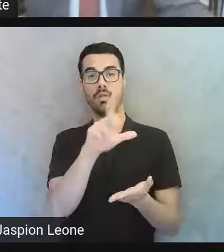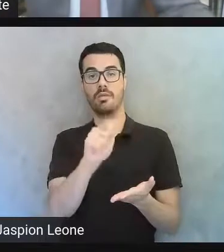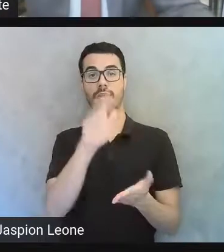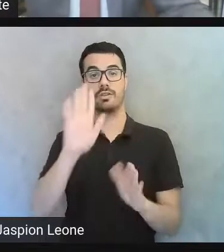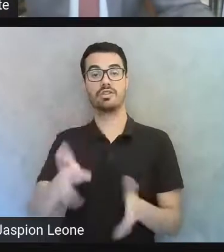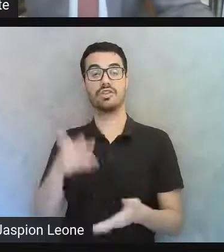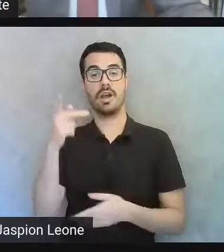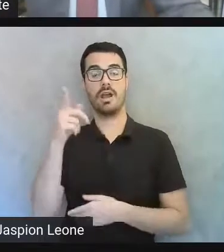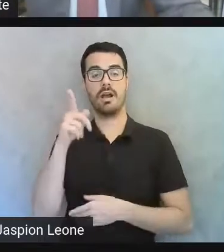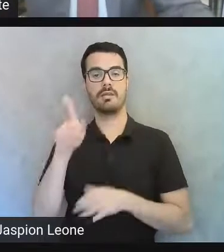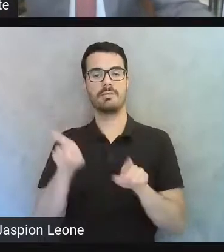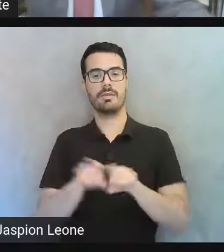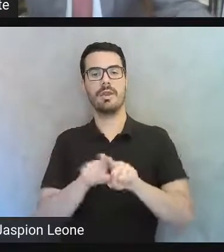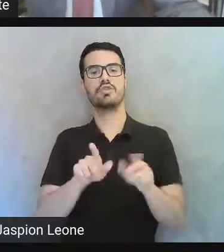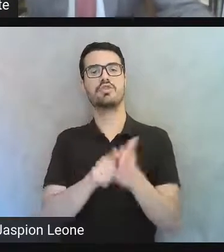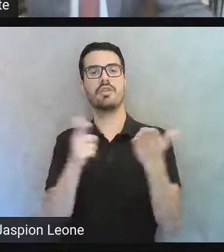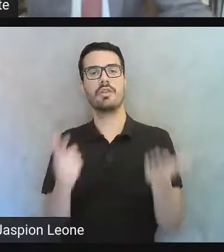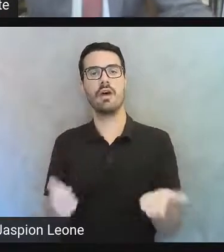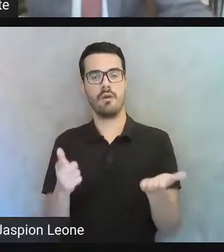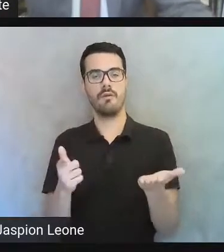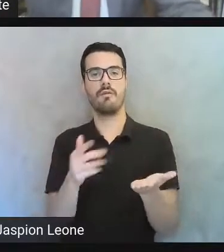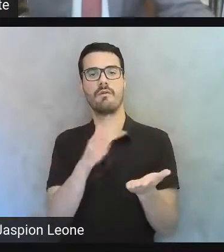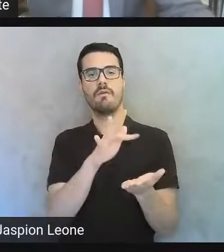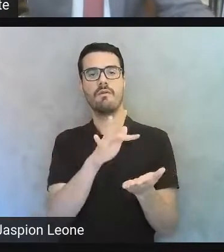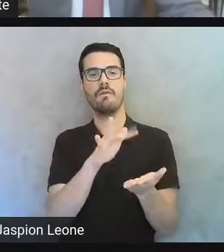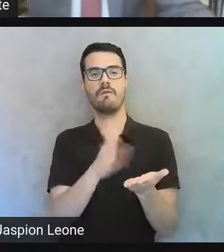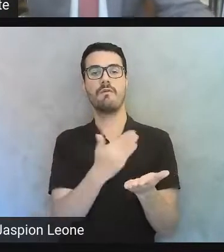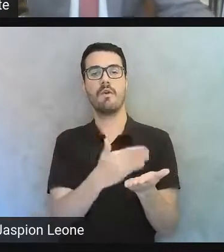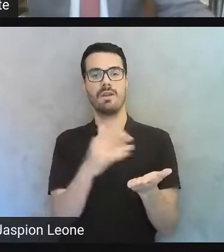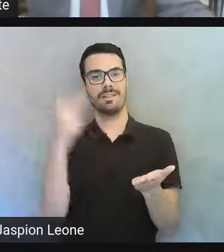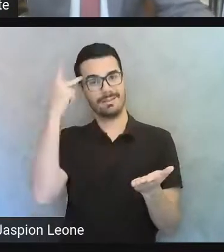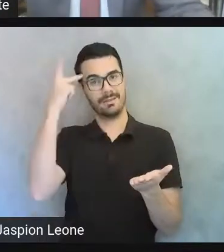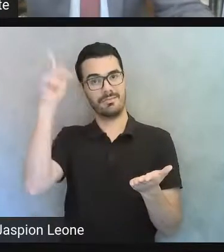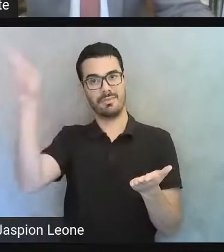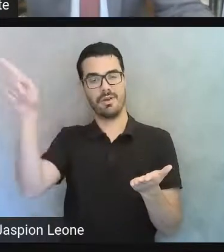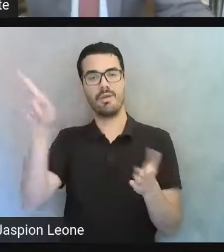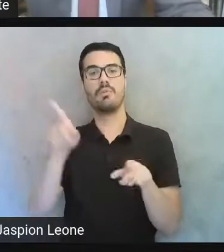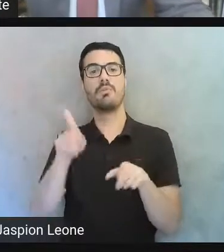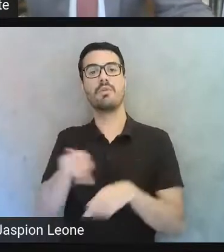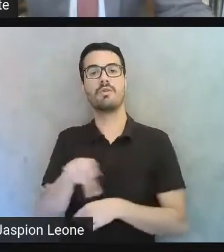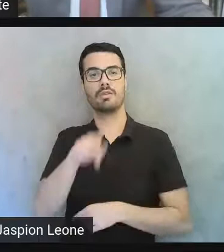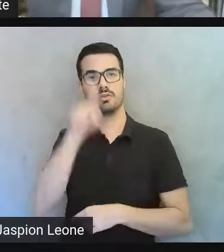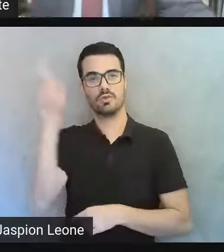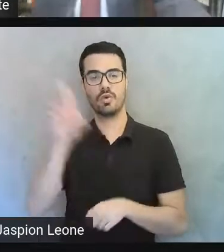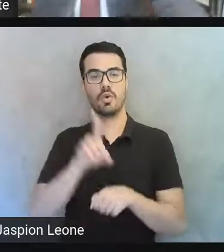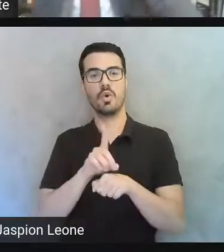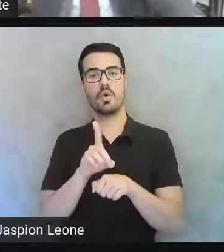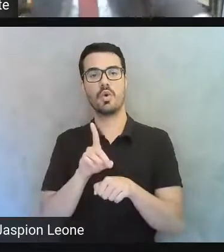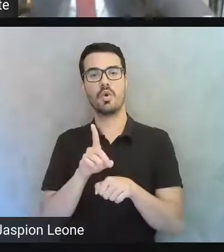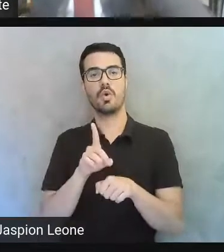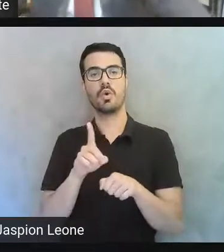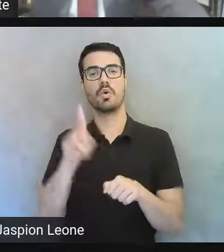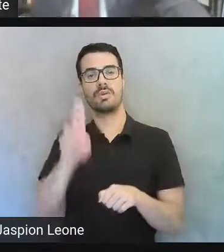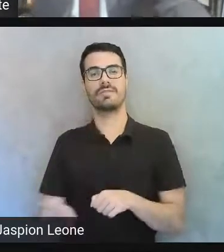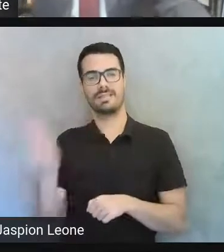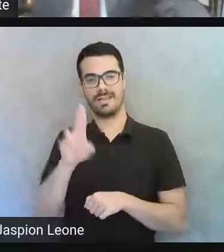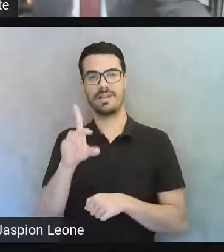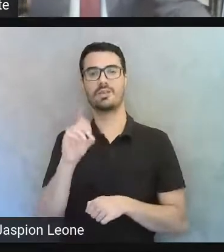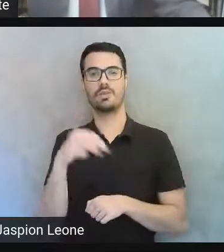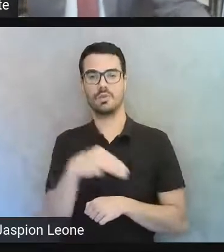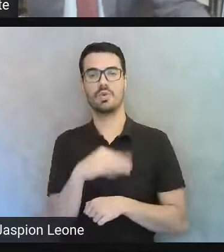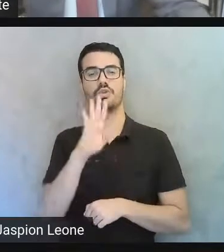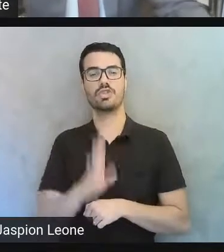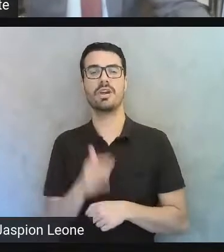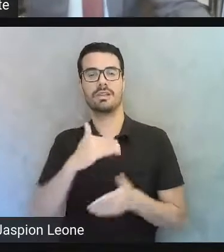São Paulo, é professor do IBMEC e da Fundação Dom Cabral, tendo trabalhado na Secretaria de